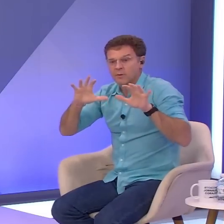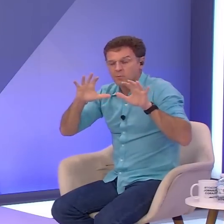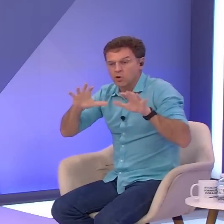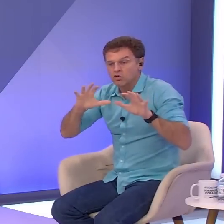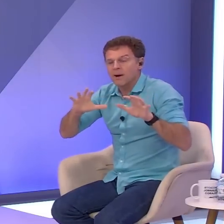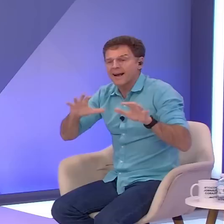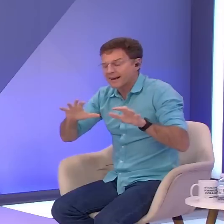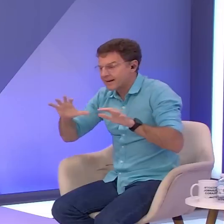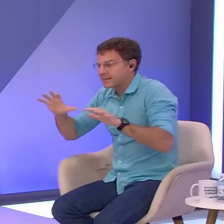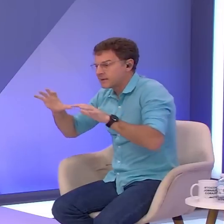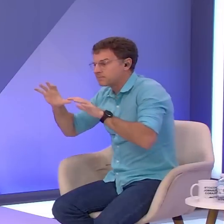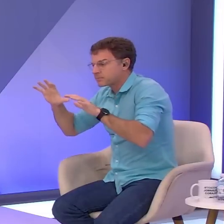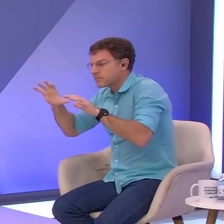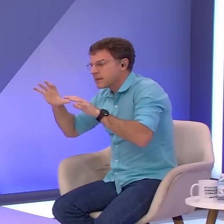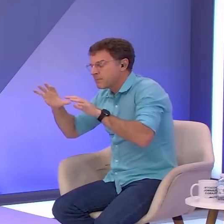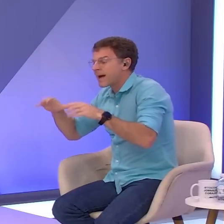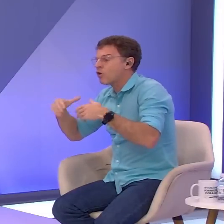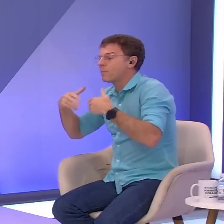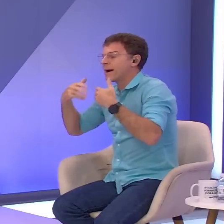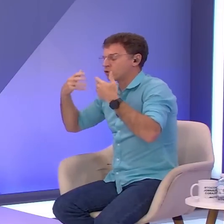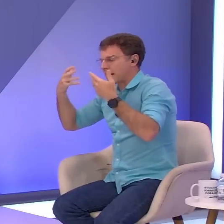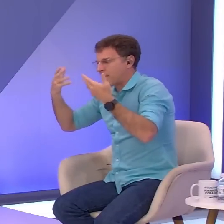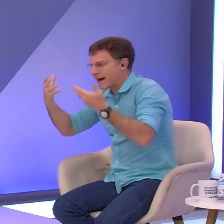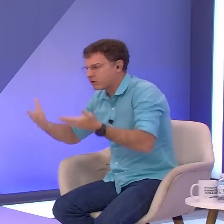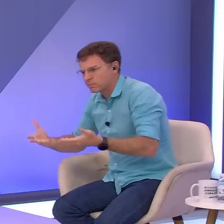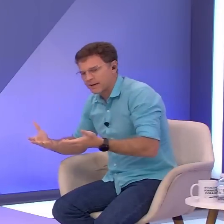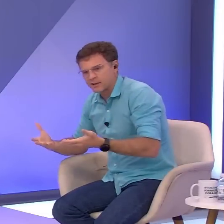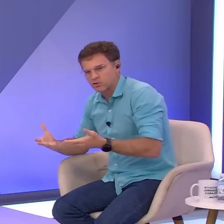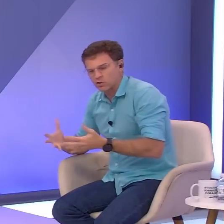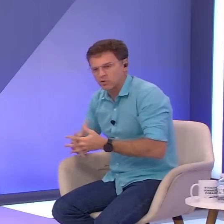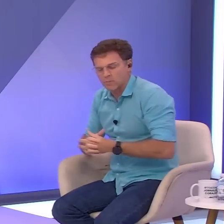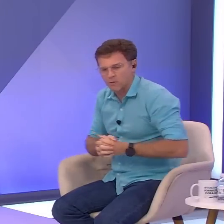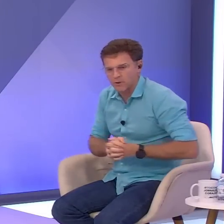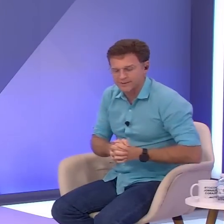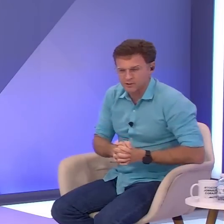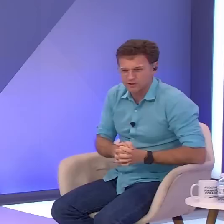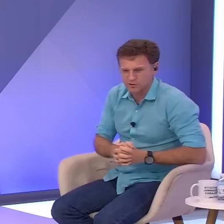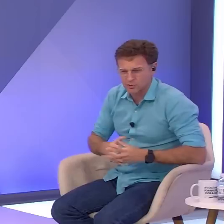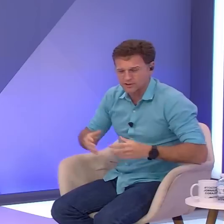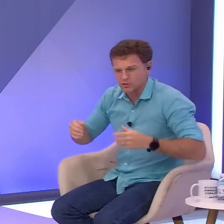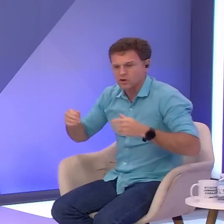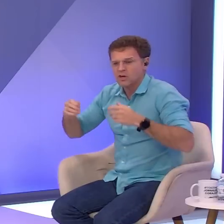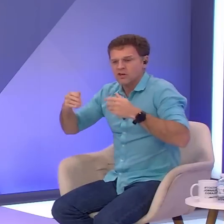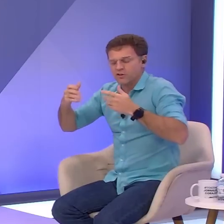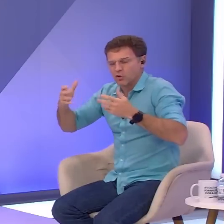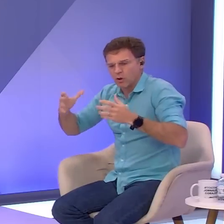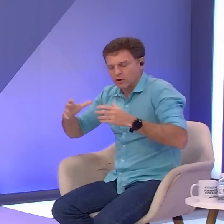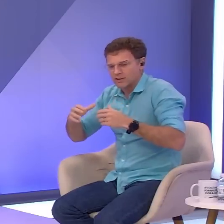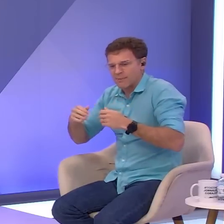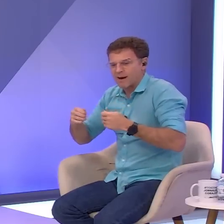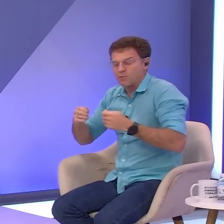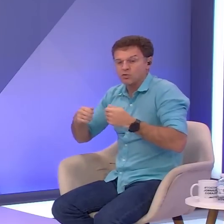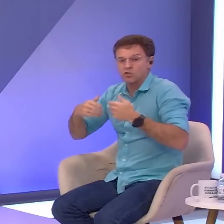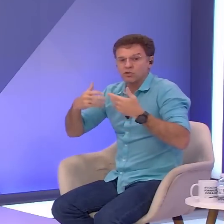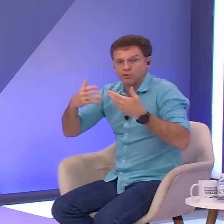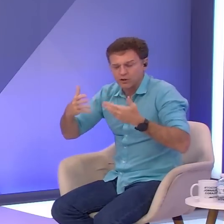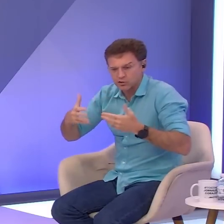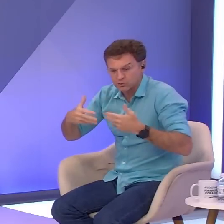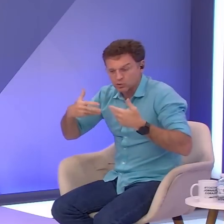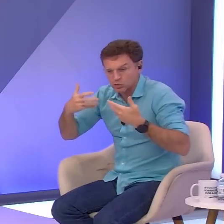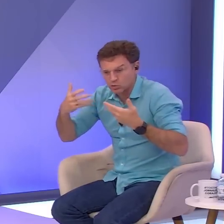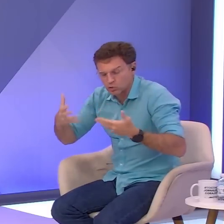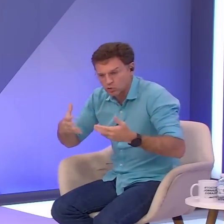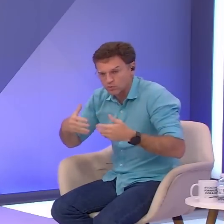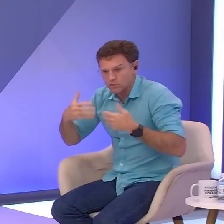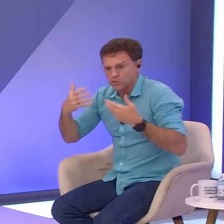rede muito bacana para acompanhar o trabalho do Padre Júlio com a população em situação de rua, que é um trabalho muito